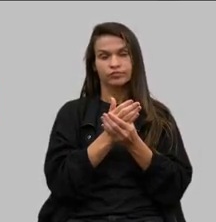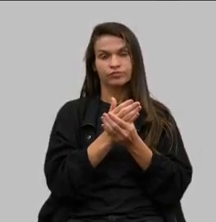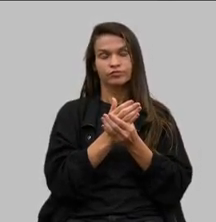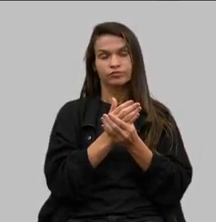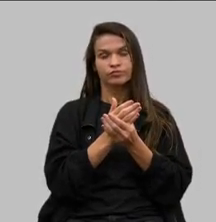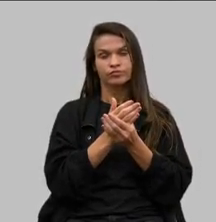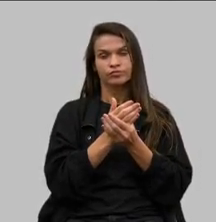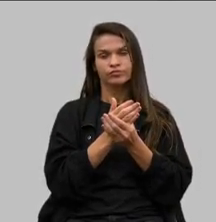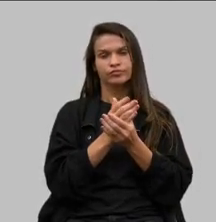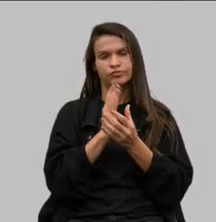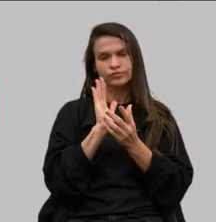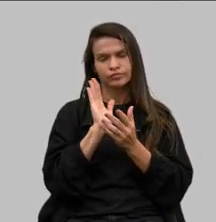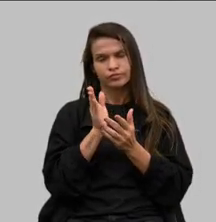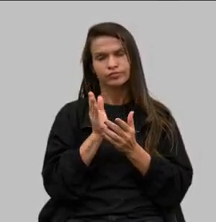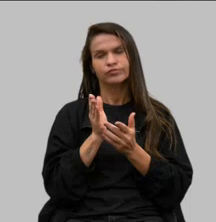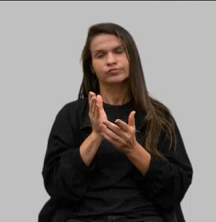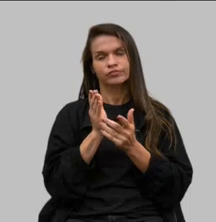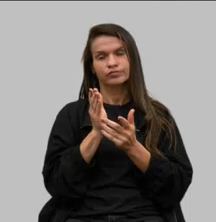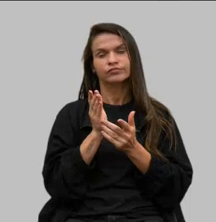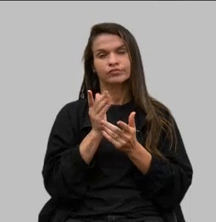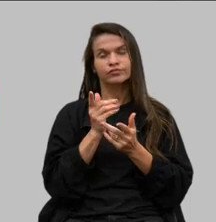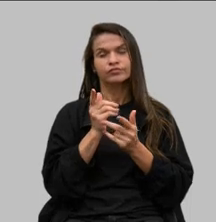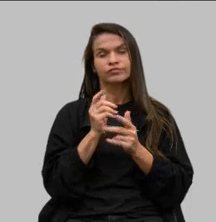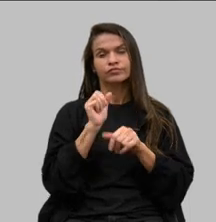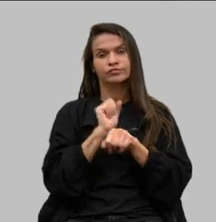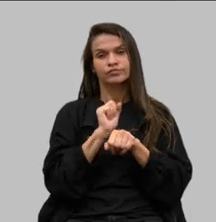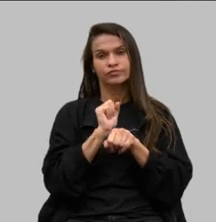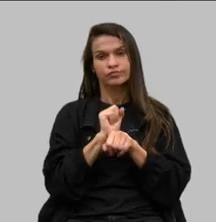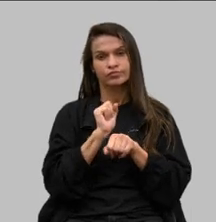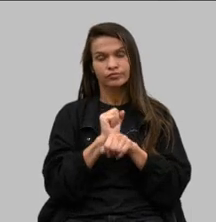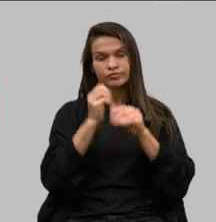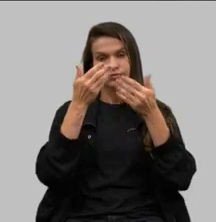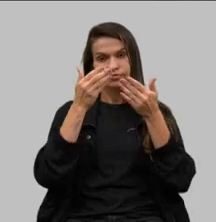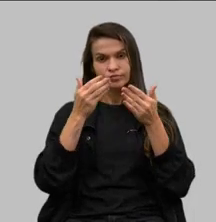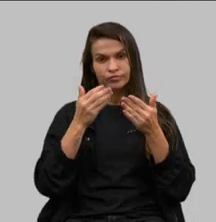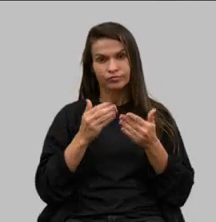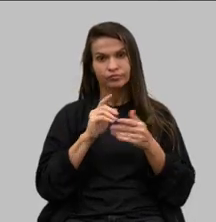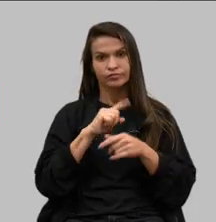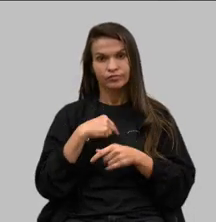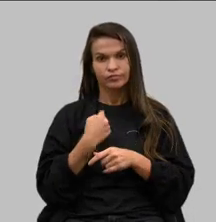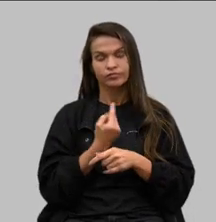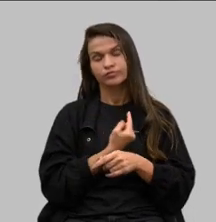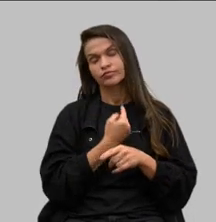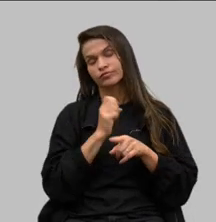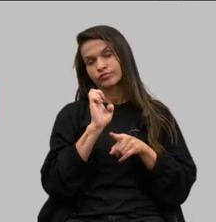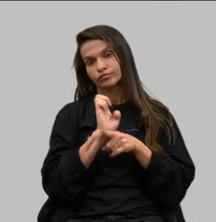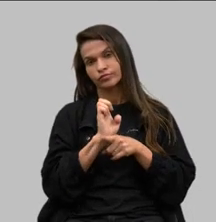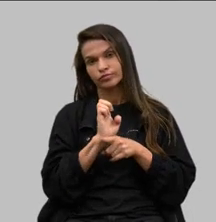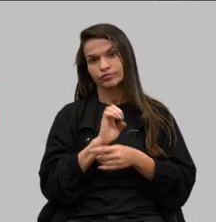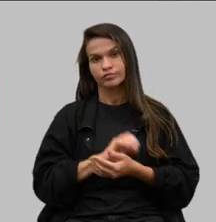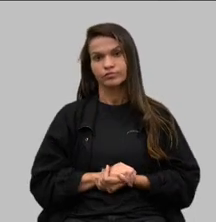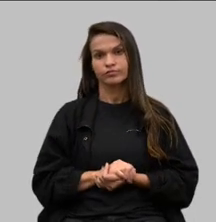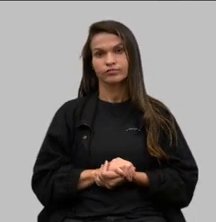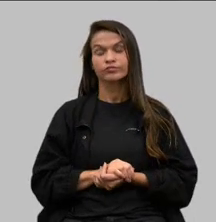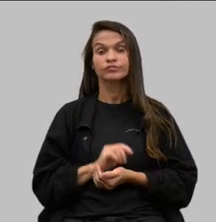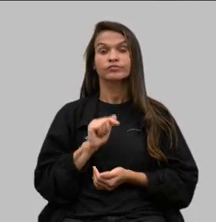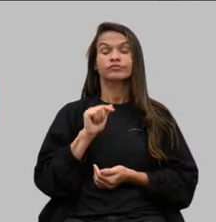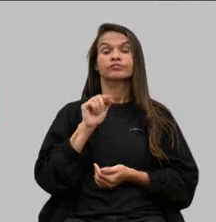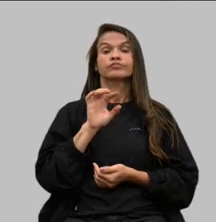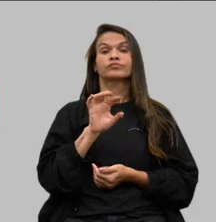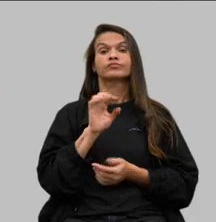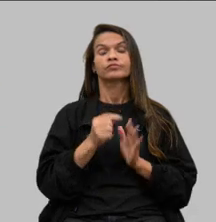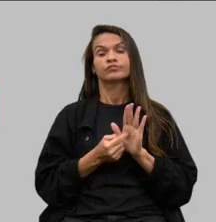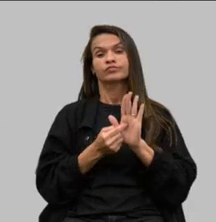muito tempo né estavam aguardando a análise no nosso estado aqui então a gente